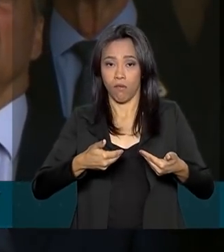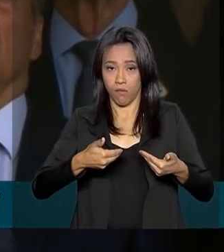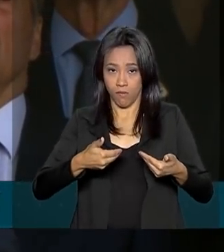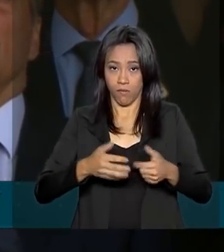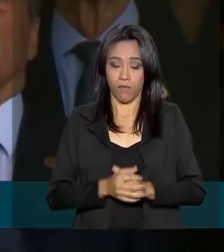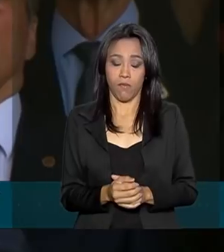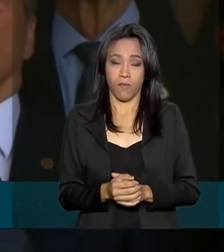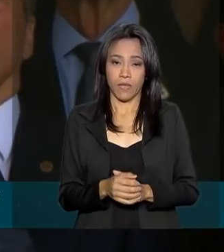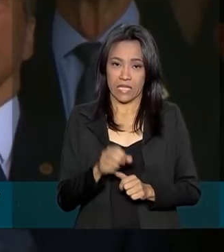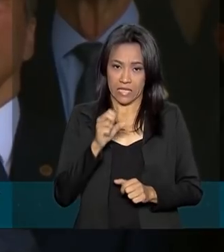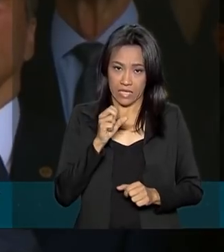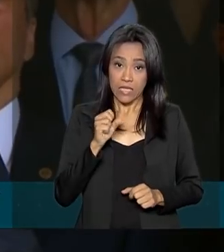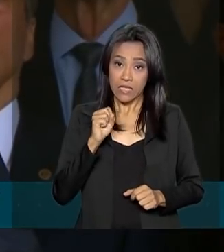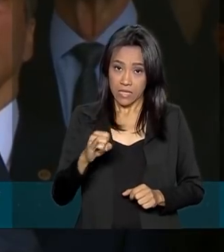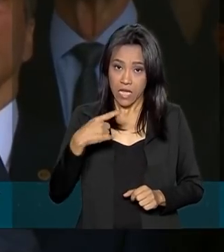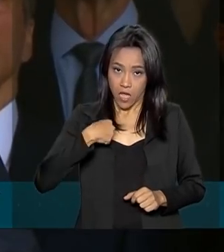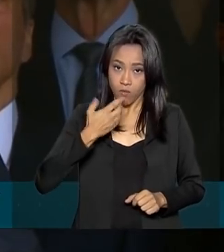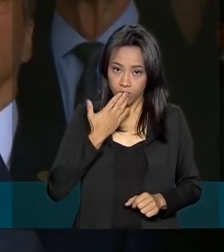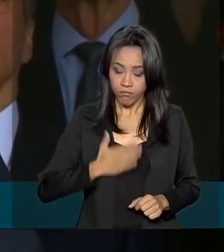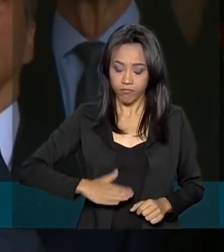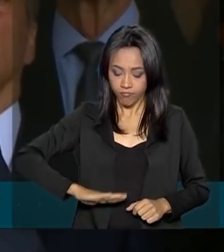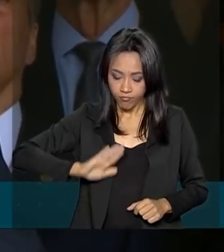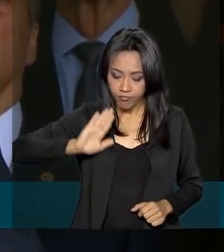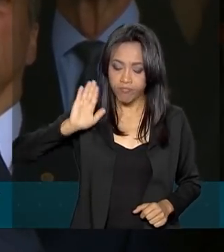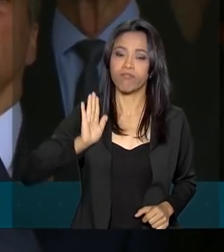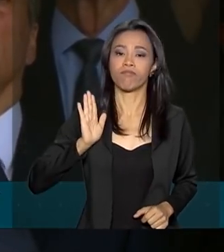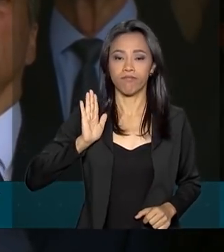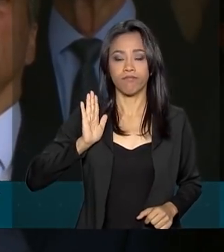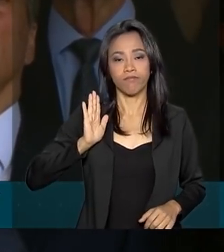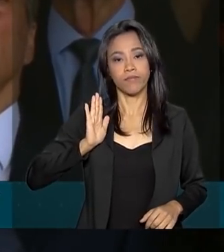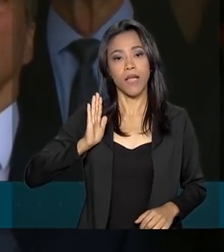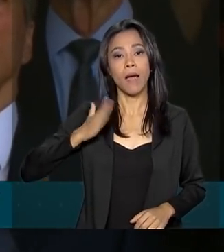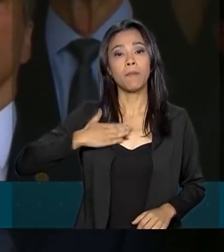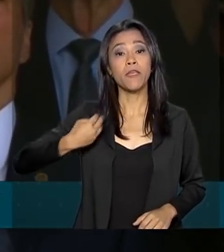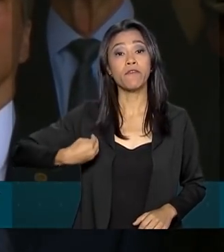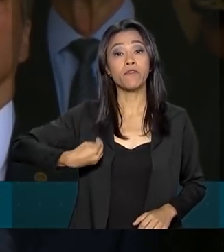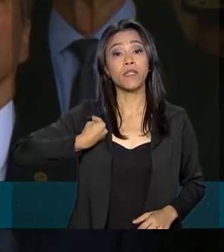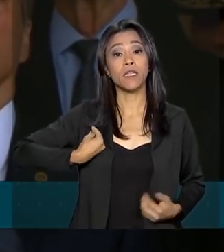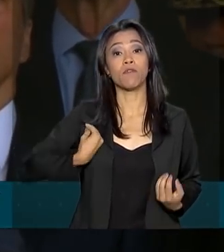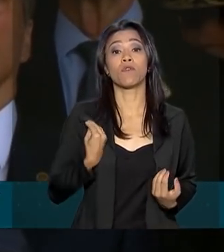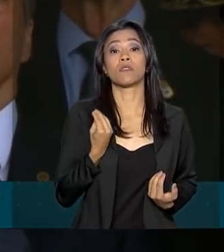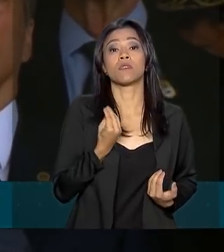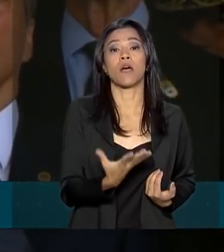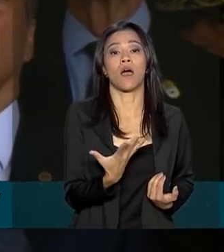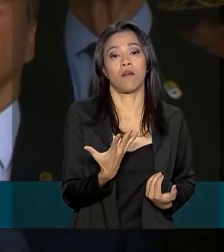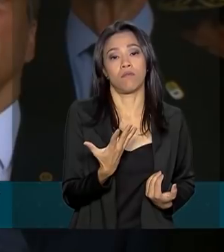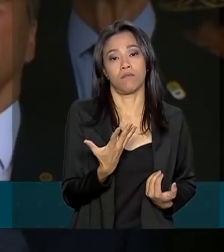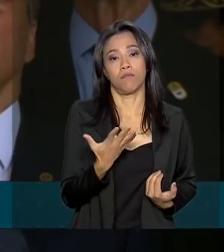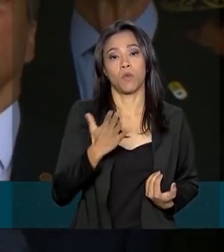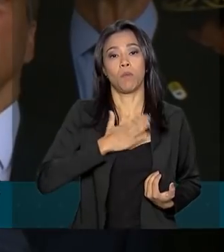Se eu jurei um dia dar a vida pela minha pátria, como vocês,